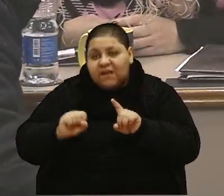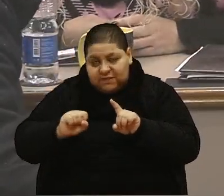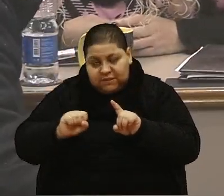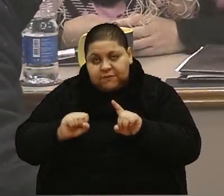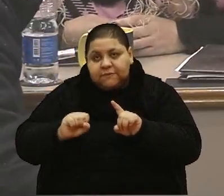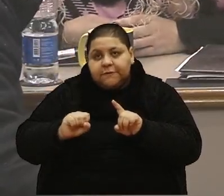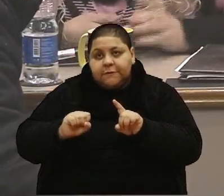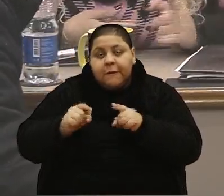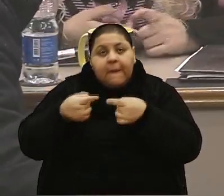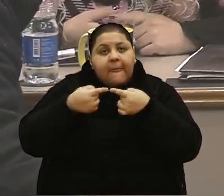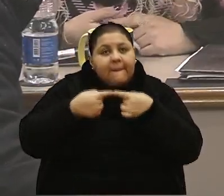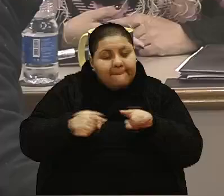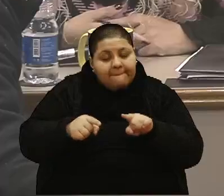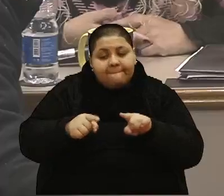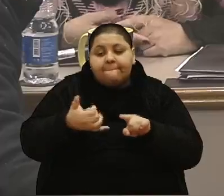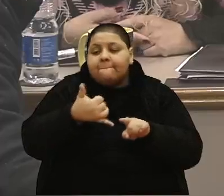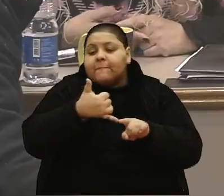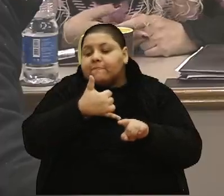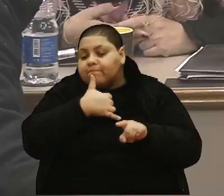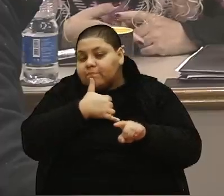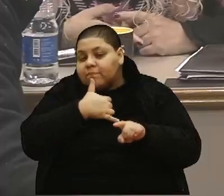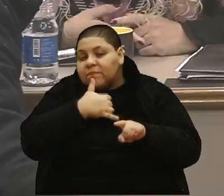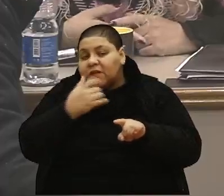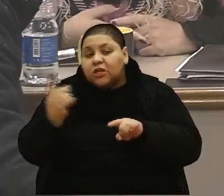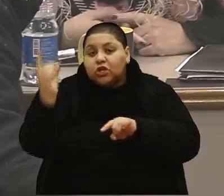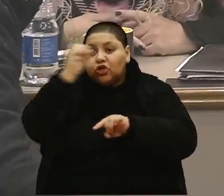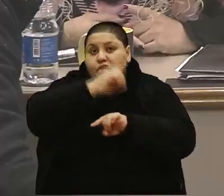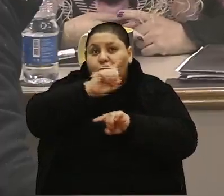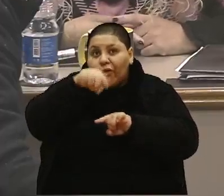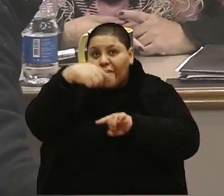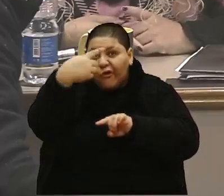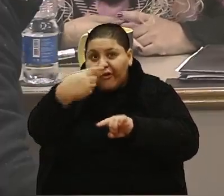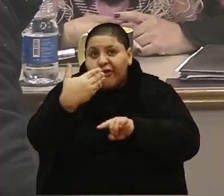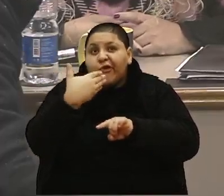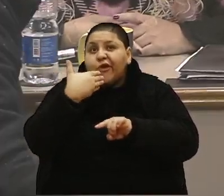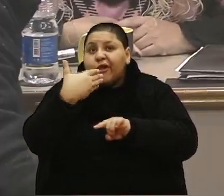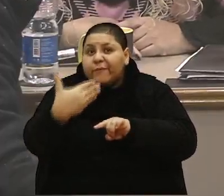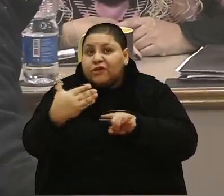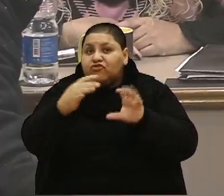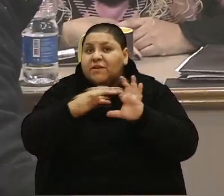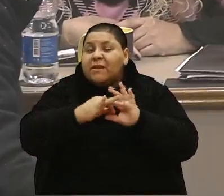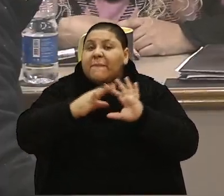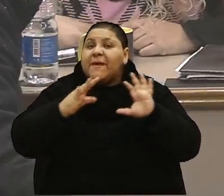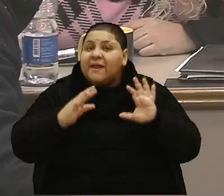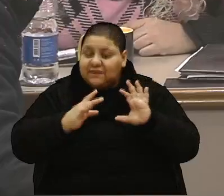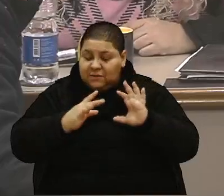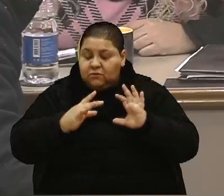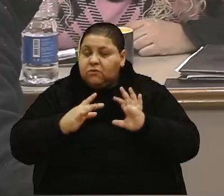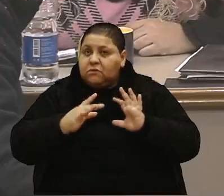Né? No entanto, e infelizmente, no dia seguinte, ele pediu desligamento do